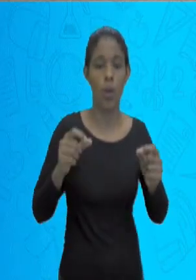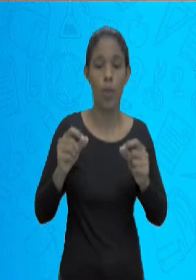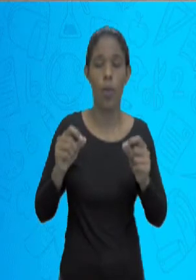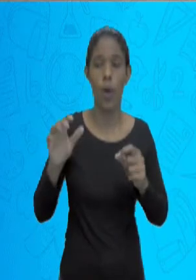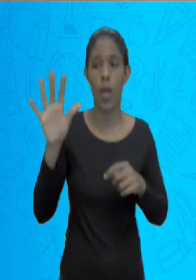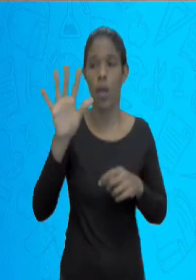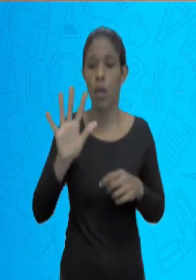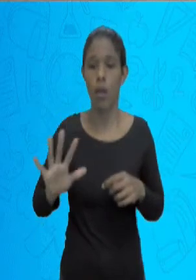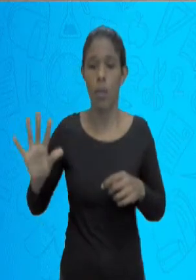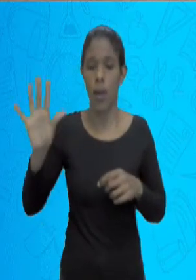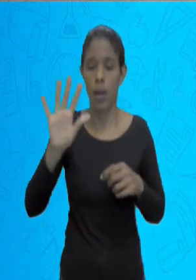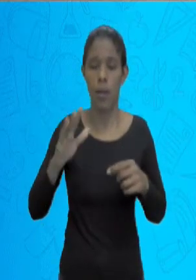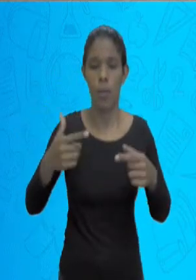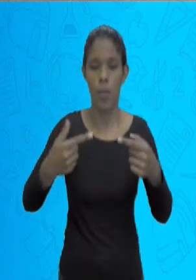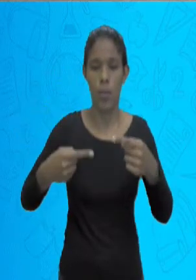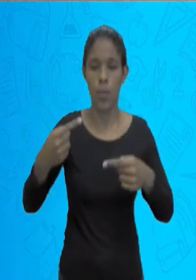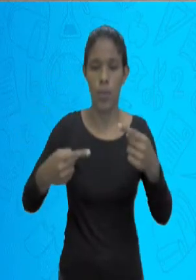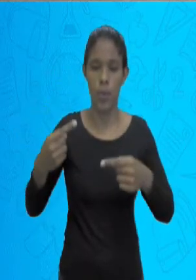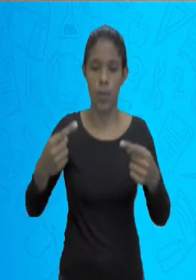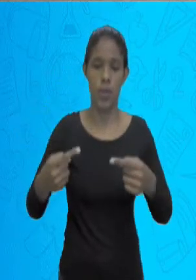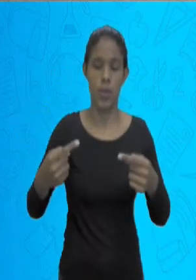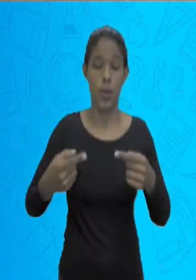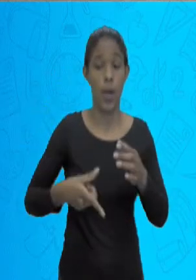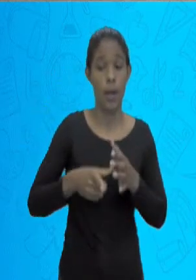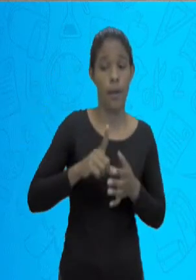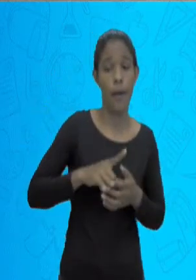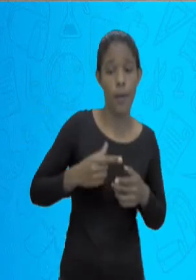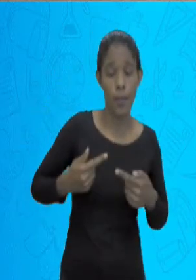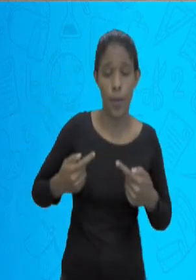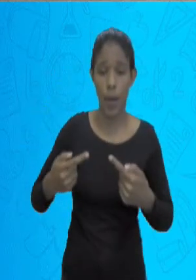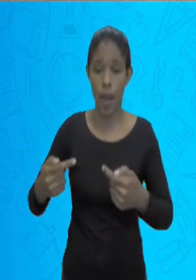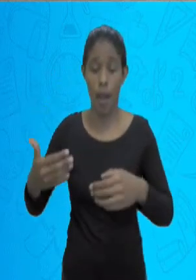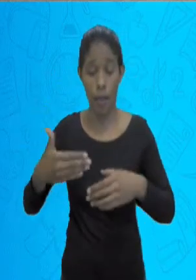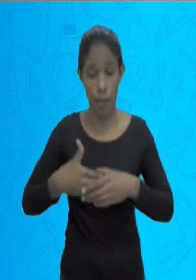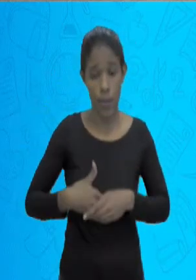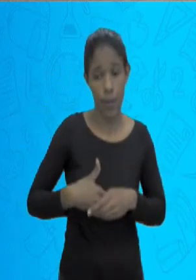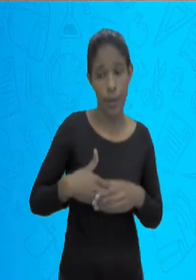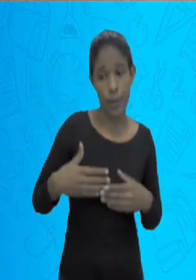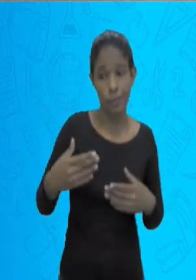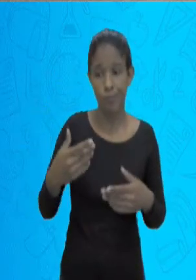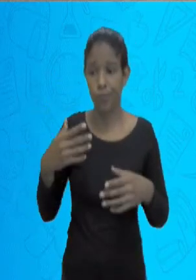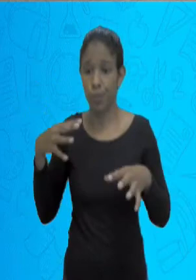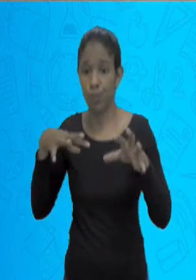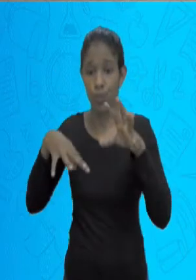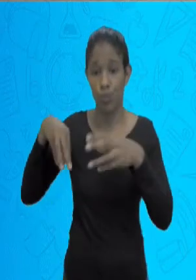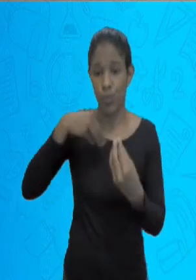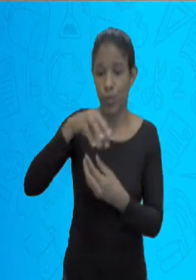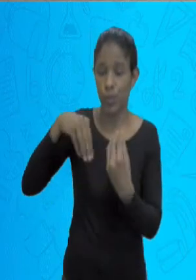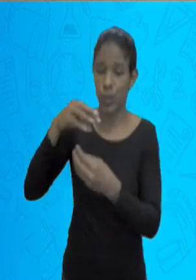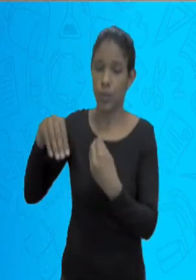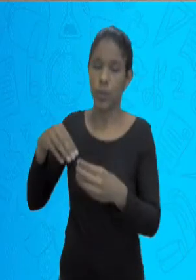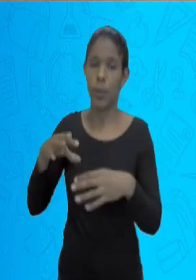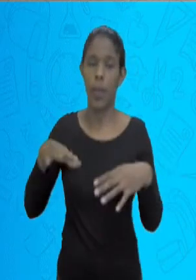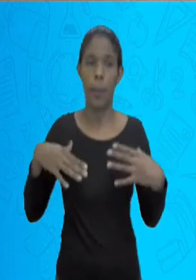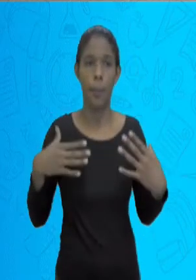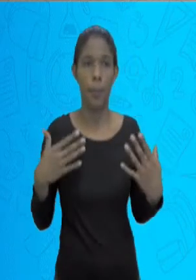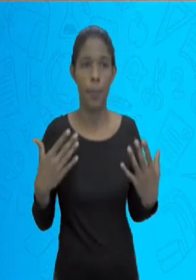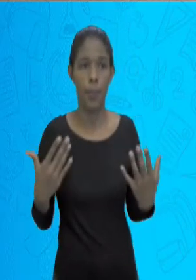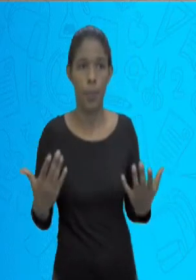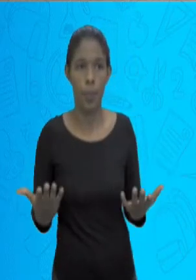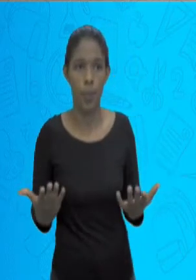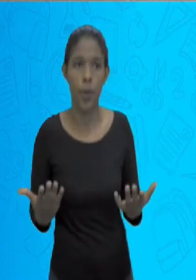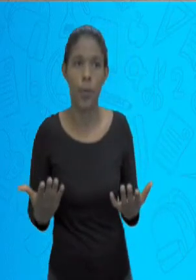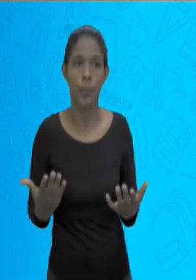guerras napoleônicas. O equilíbrio foi estabelecido entre as grandes potências europeias,